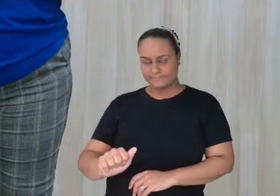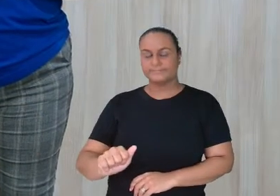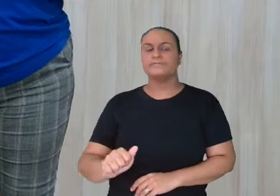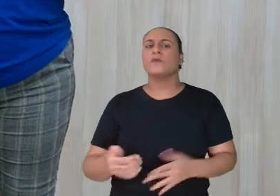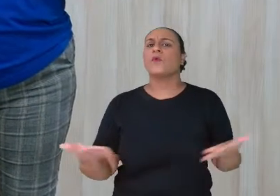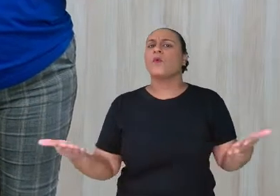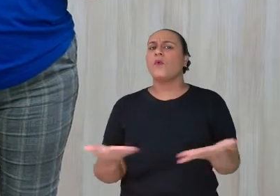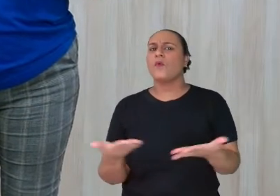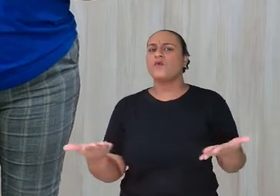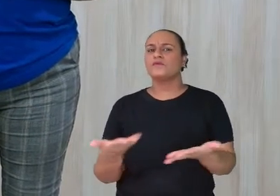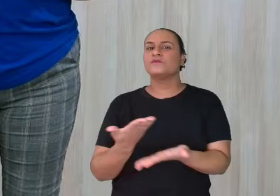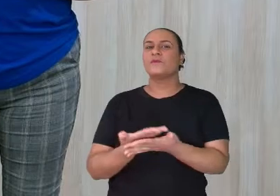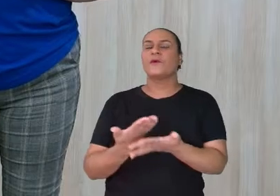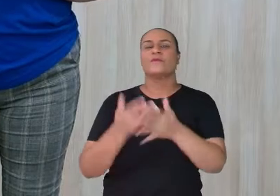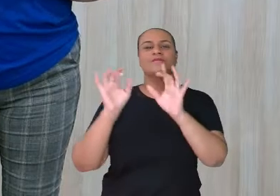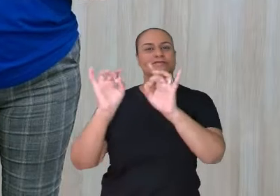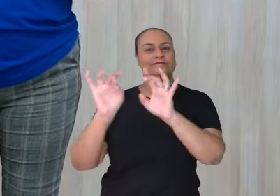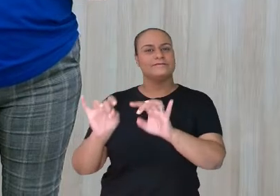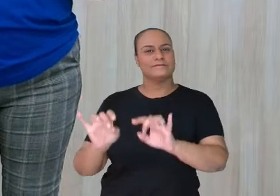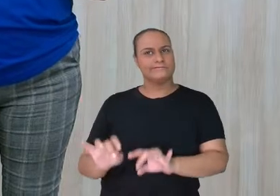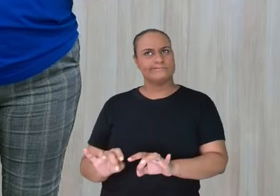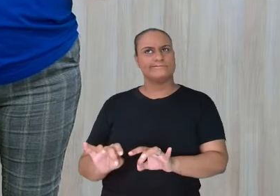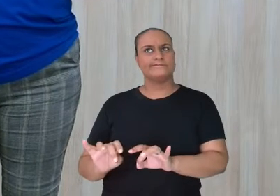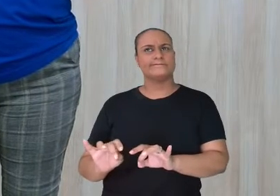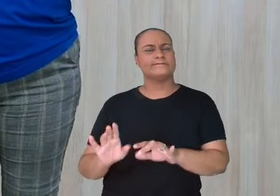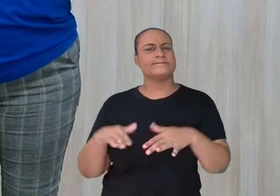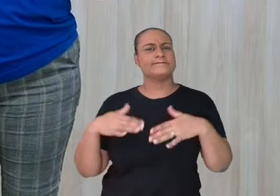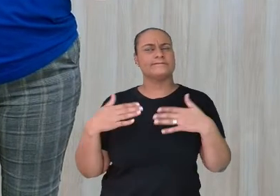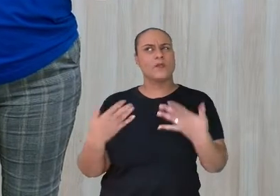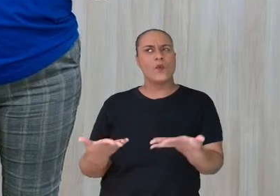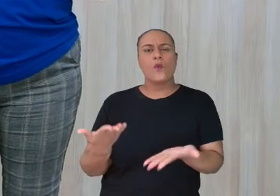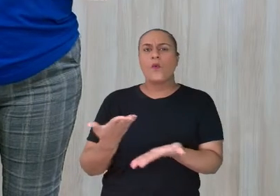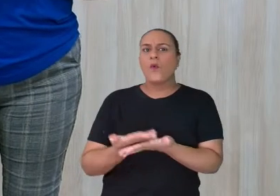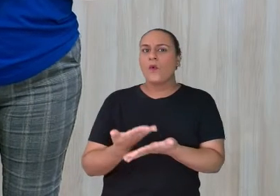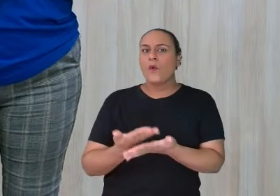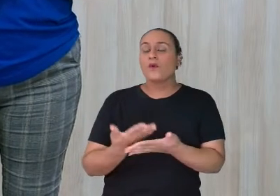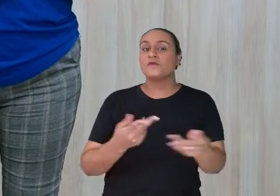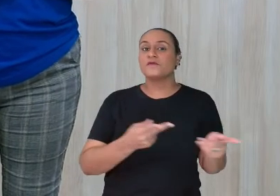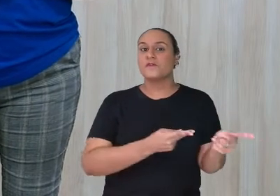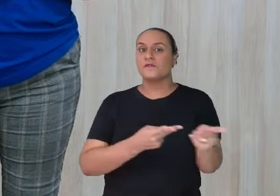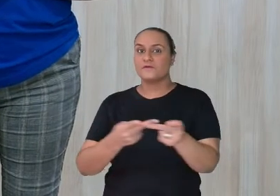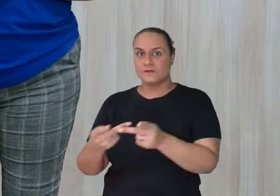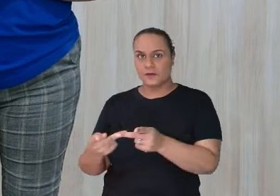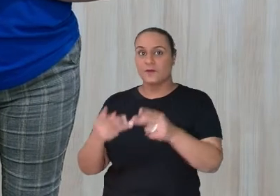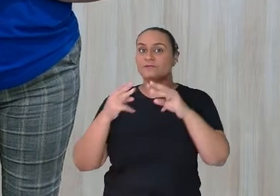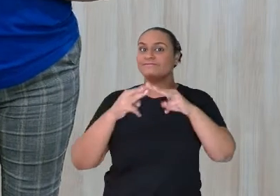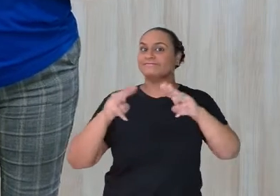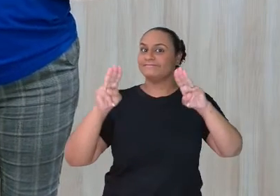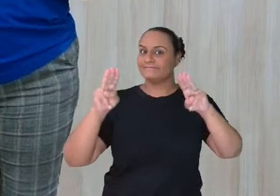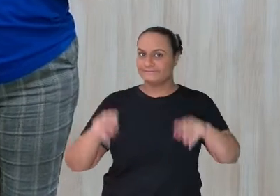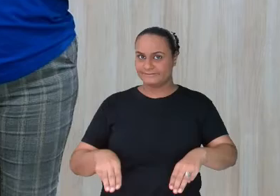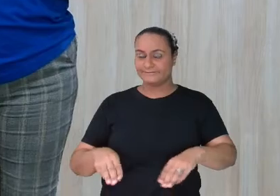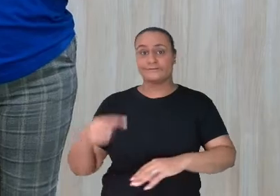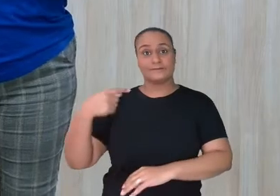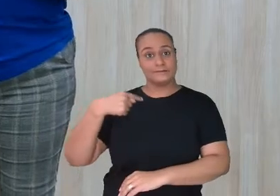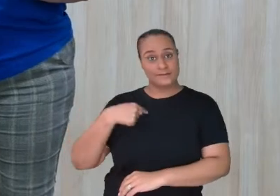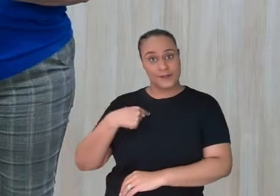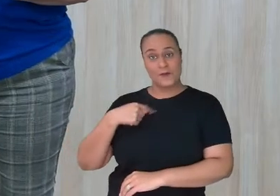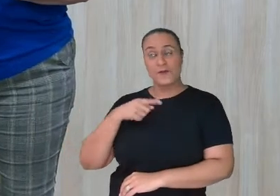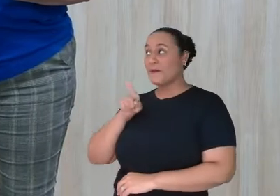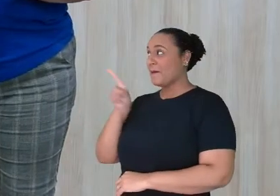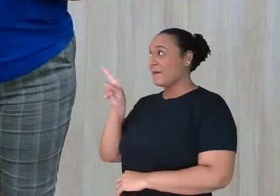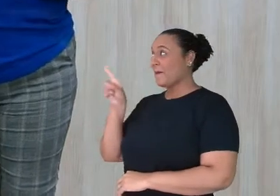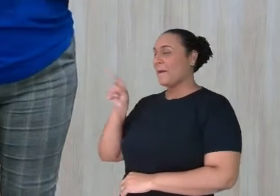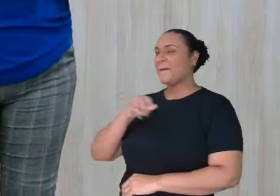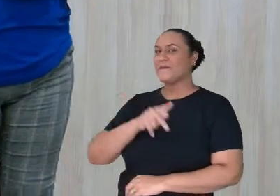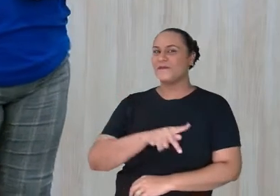hoje. A gente vai fazer uma aula especial, que é uma aula que a gente fez uma visita ao museu. Eu e a professora